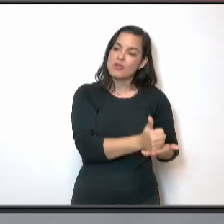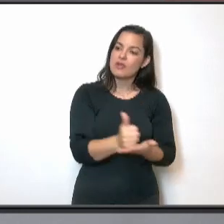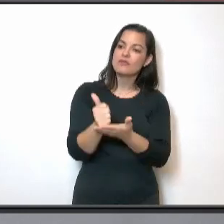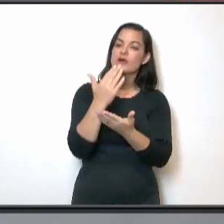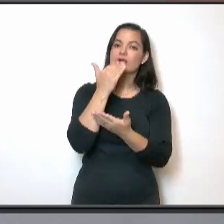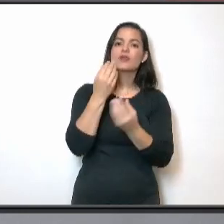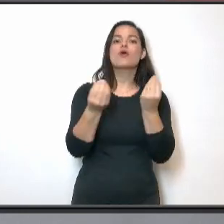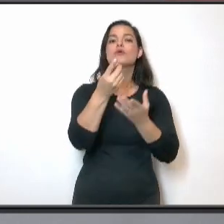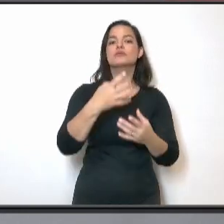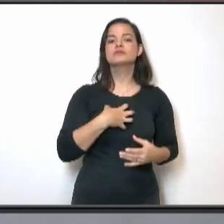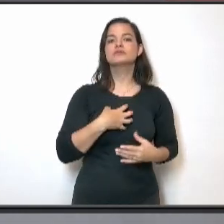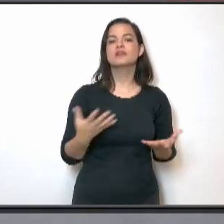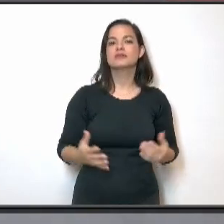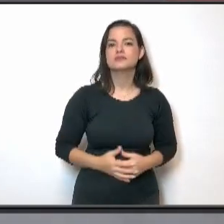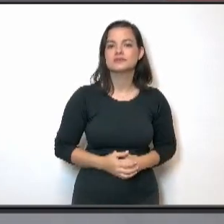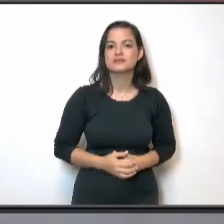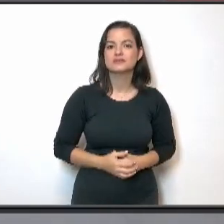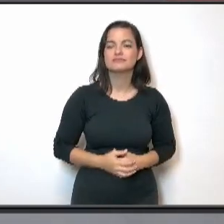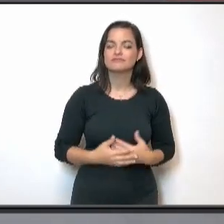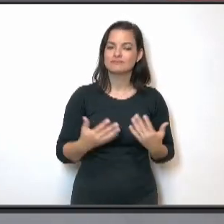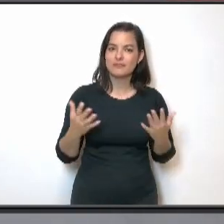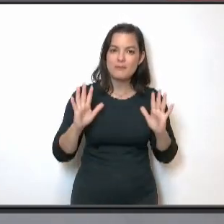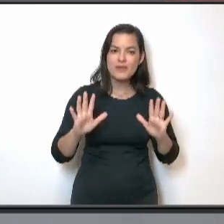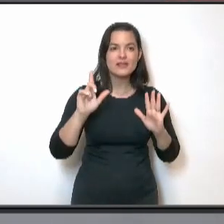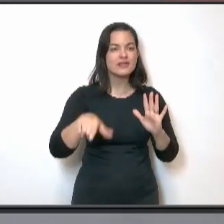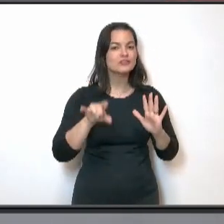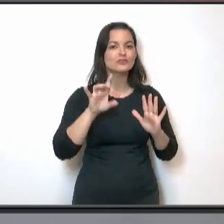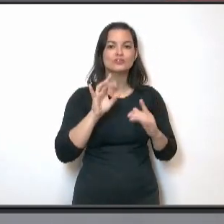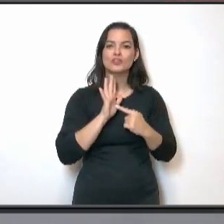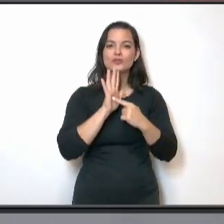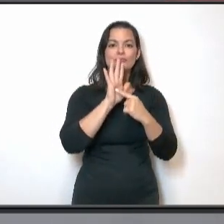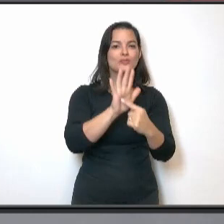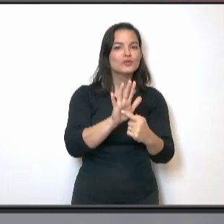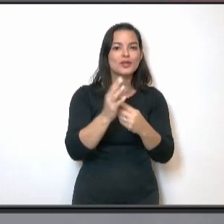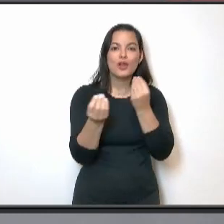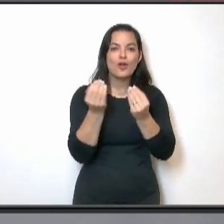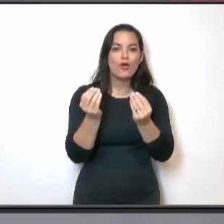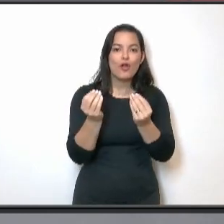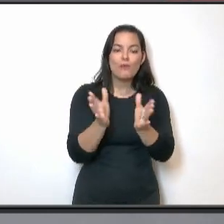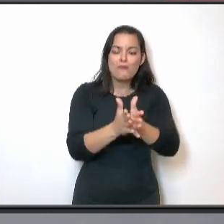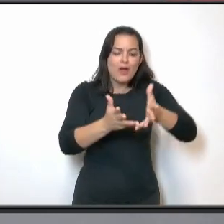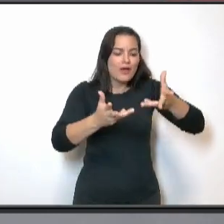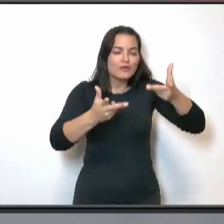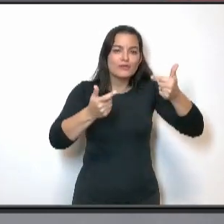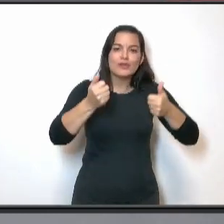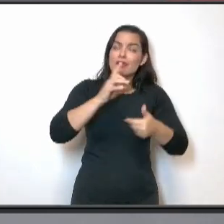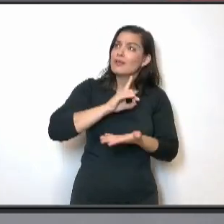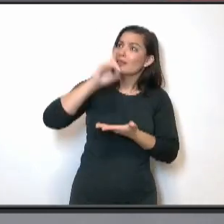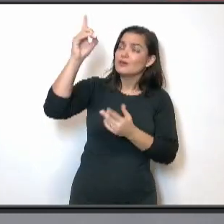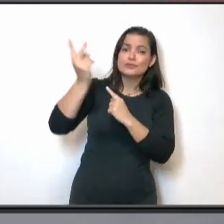reagiria? Mas estas são apenas testificações extraordinárias desse Deus que cuida da gente o tempo